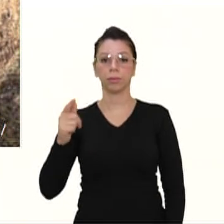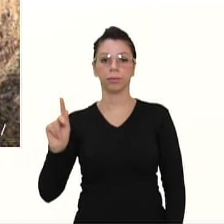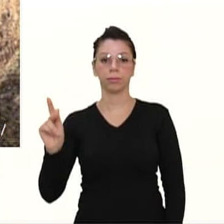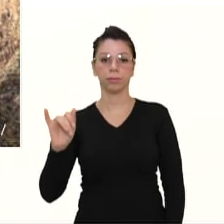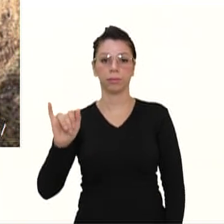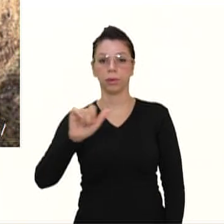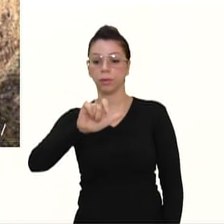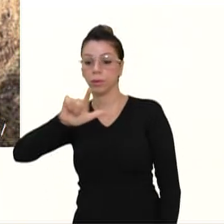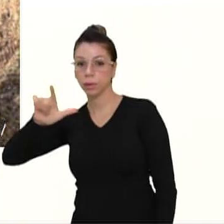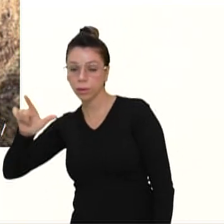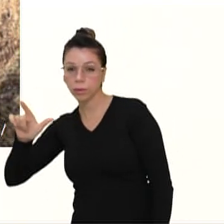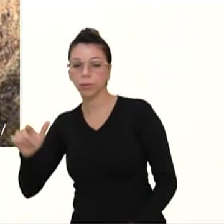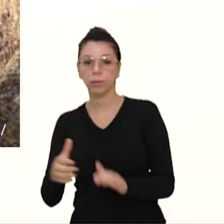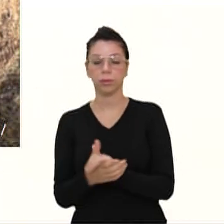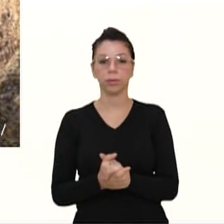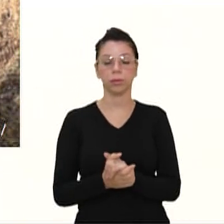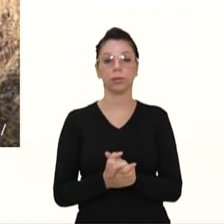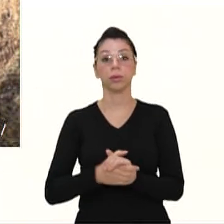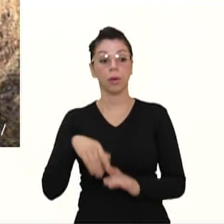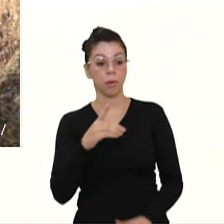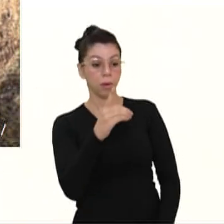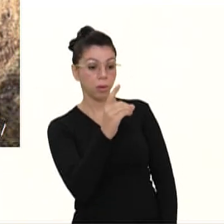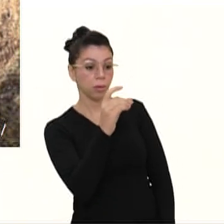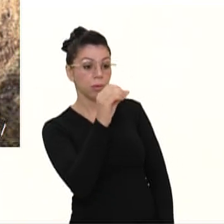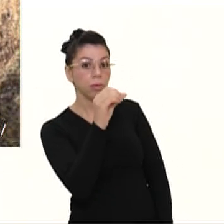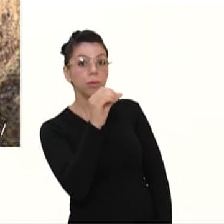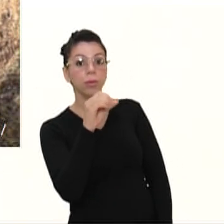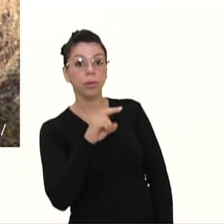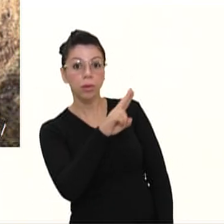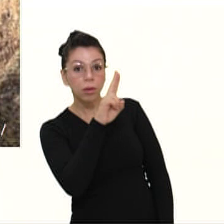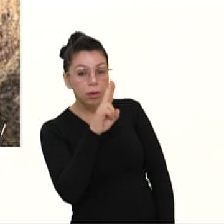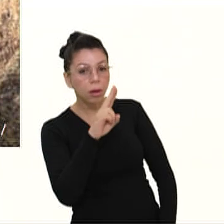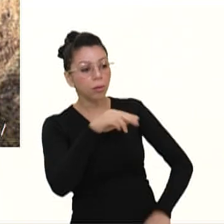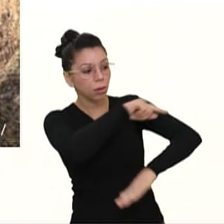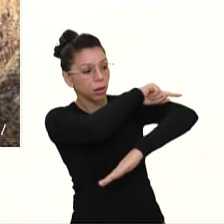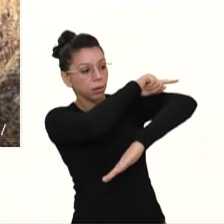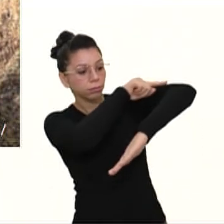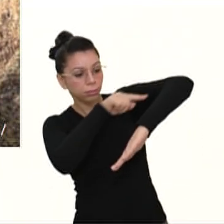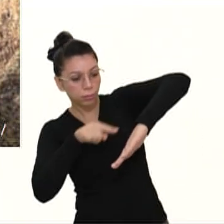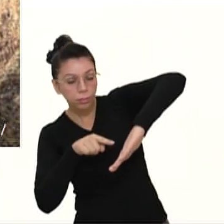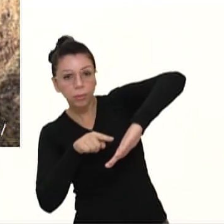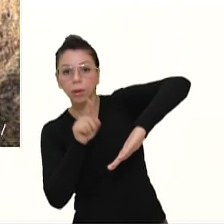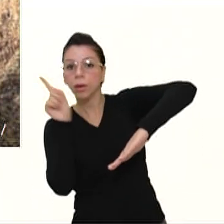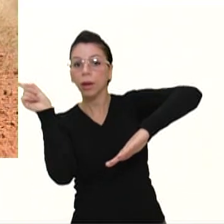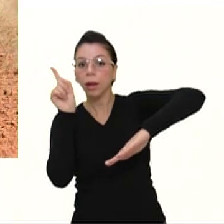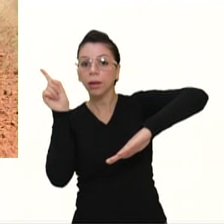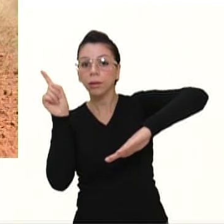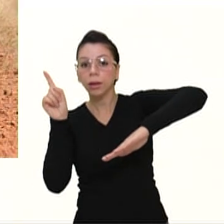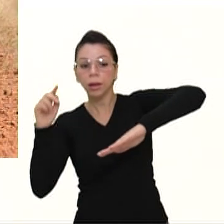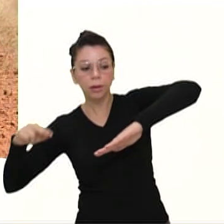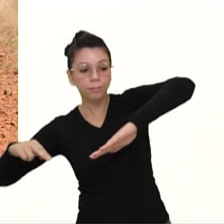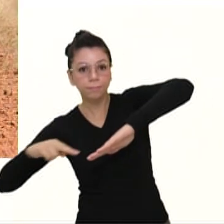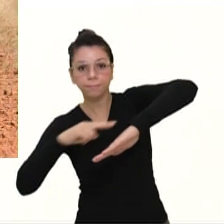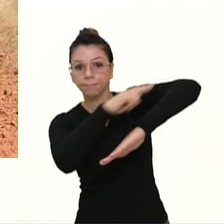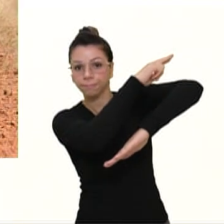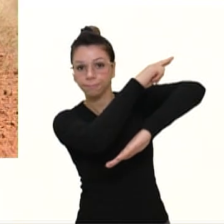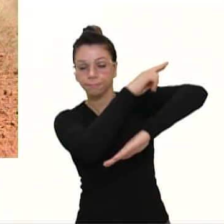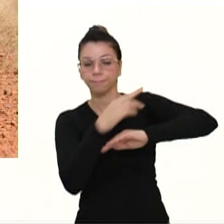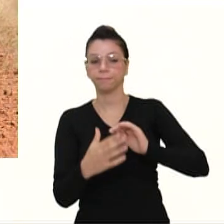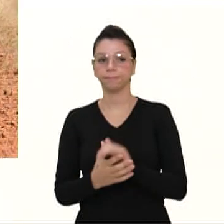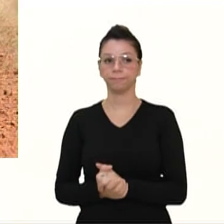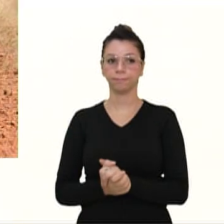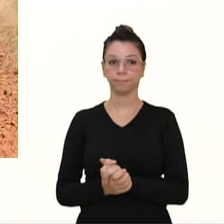oposto do downhill, então no downhill eles descem com a bicicleta, no uphill eles sobem com a bicicleta. E